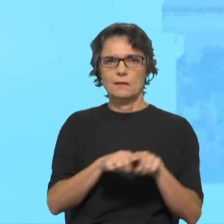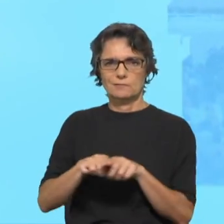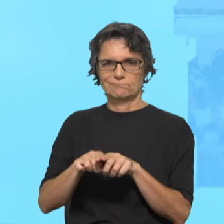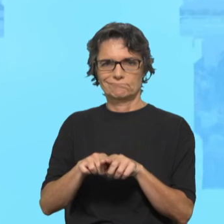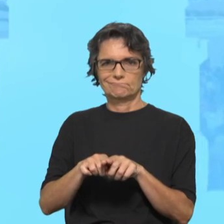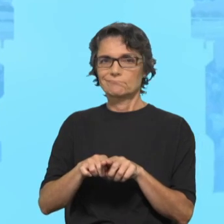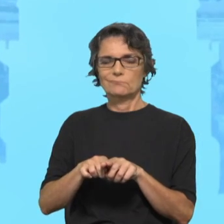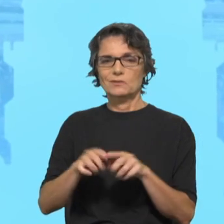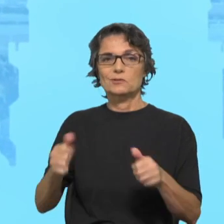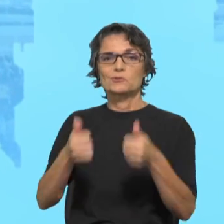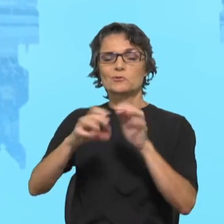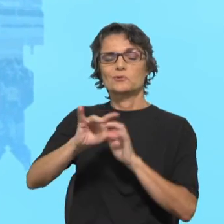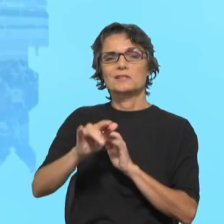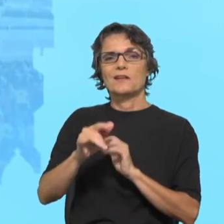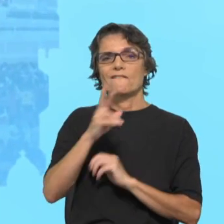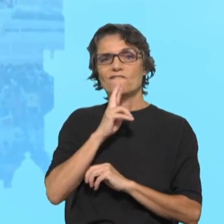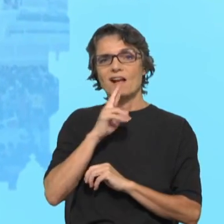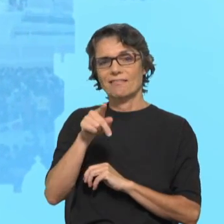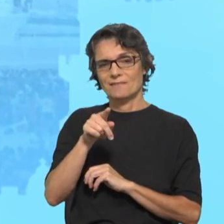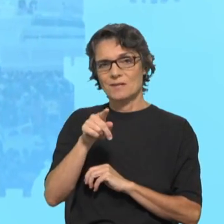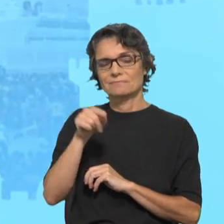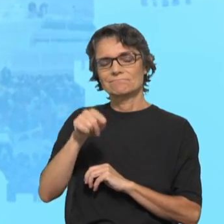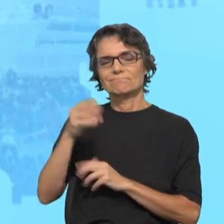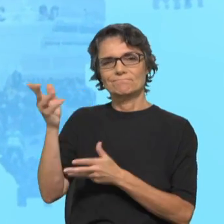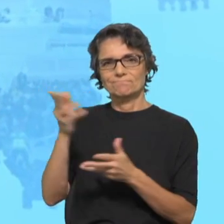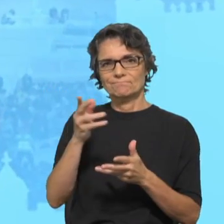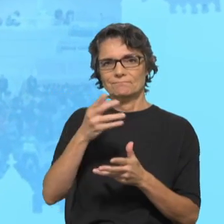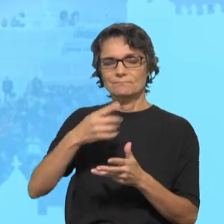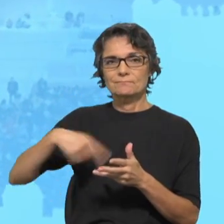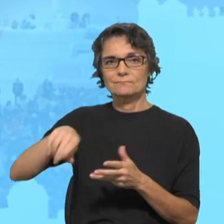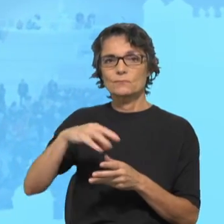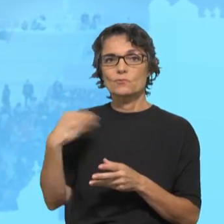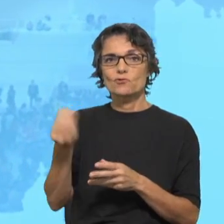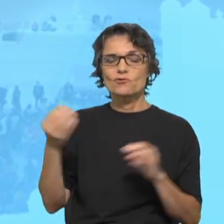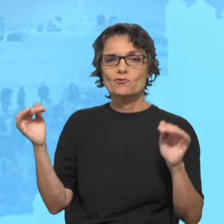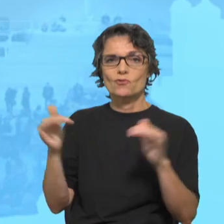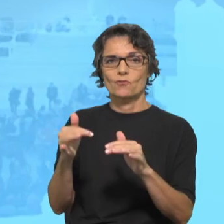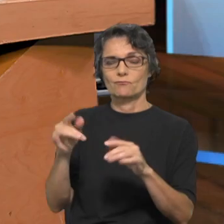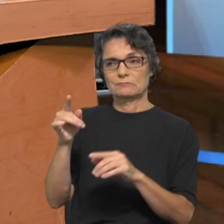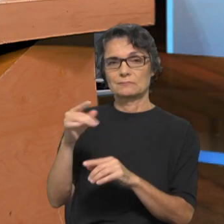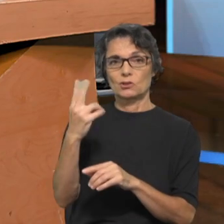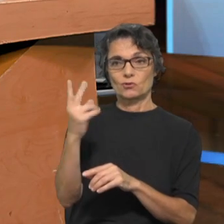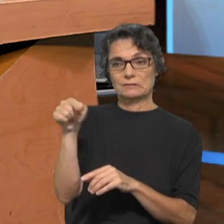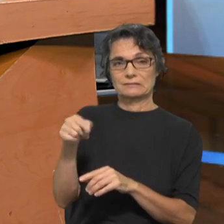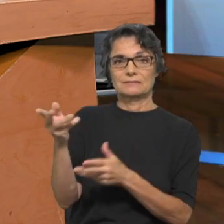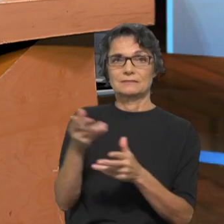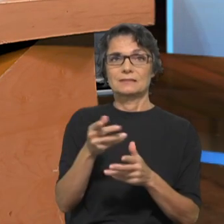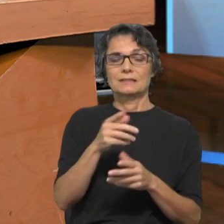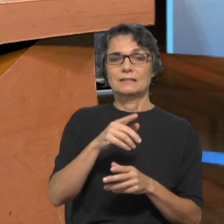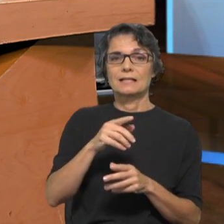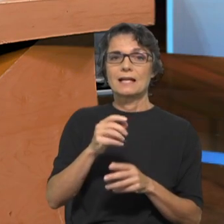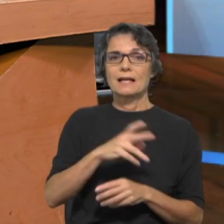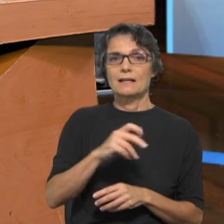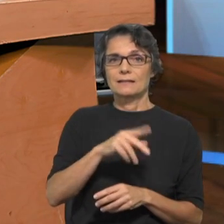semana e marca, em cada ano, os jovens convivas. Dois estão connosco, a Liliana Nabais, da Diocese de Santarém, e o